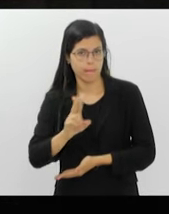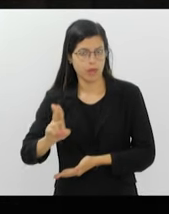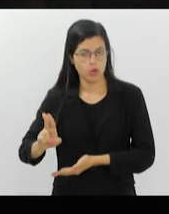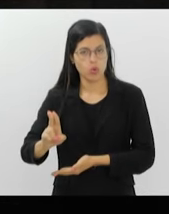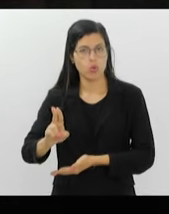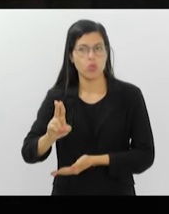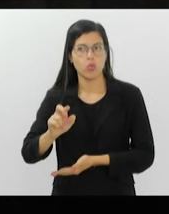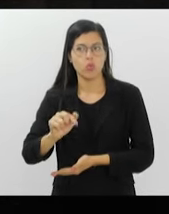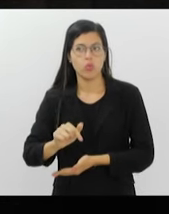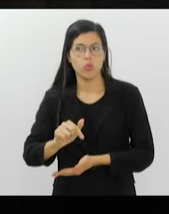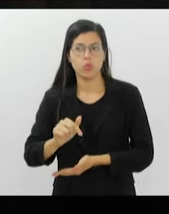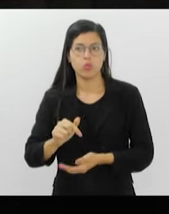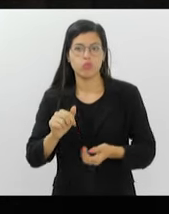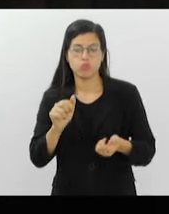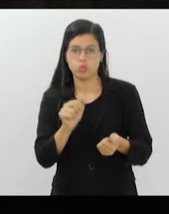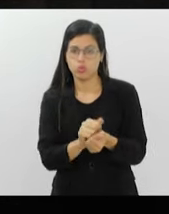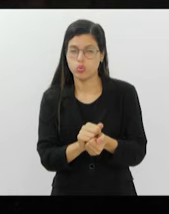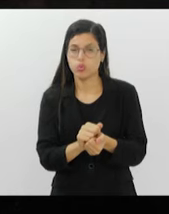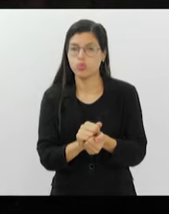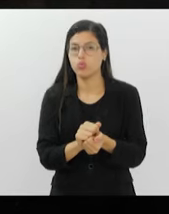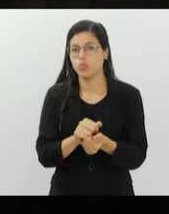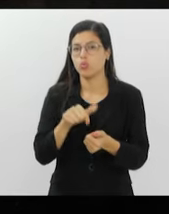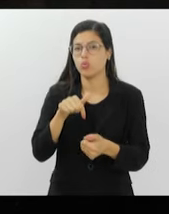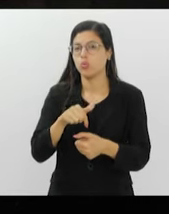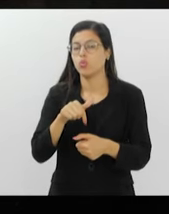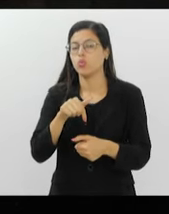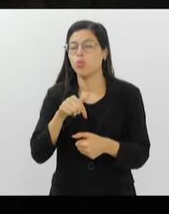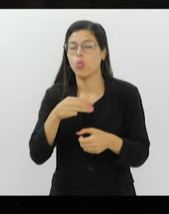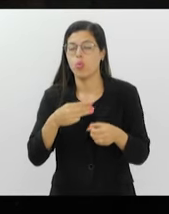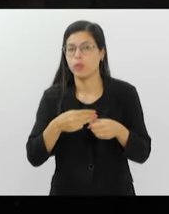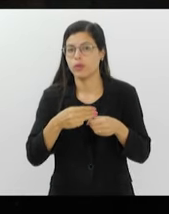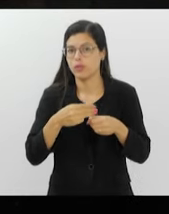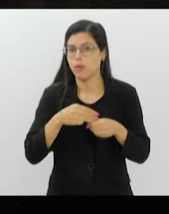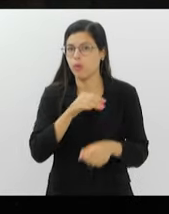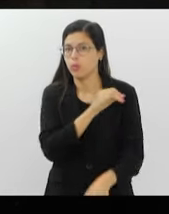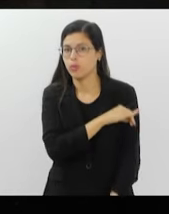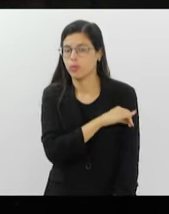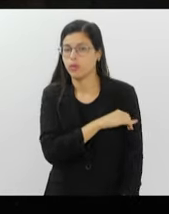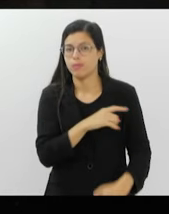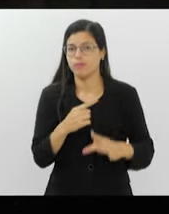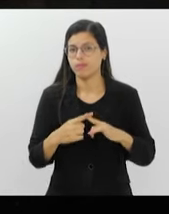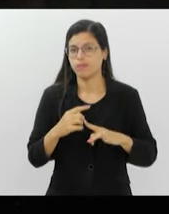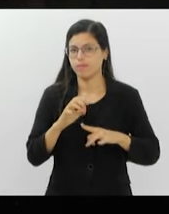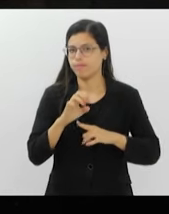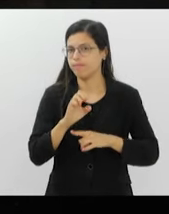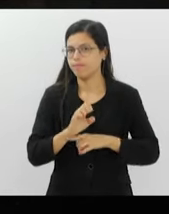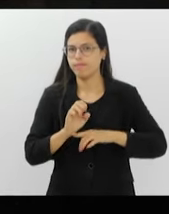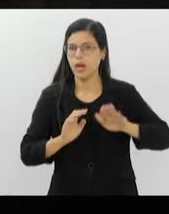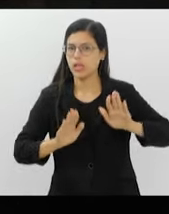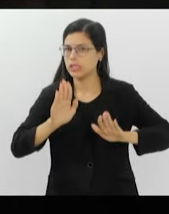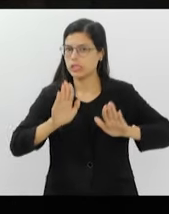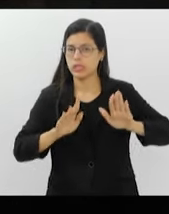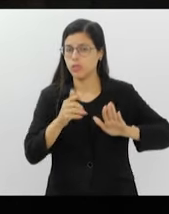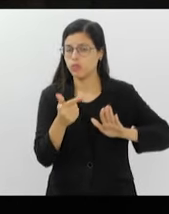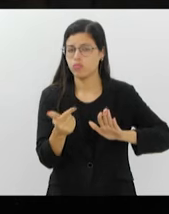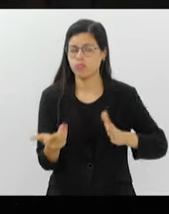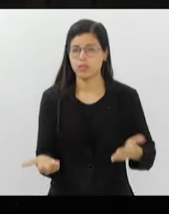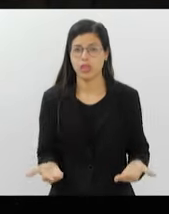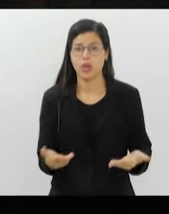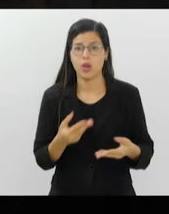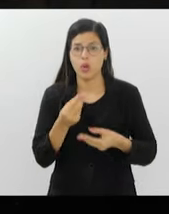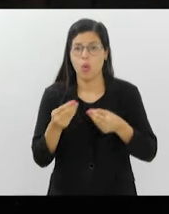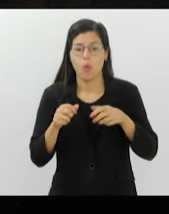bilhete único Municipal já é porque o estado não licita como é que eu vou estender isso pros